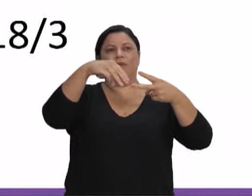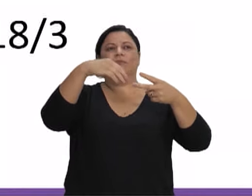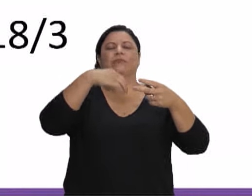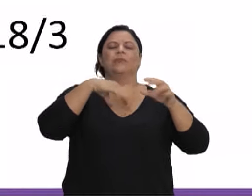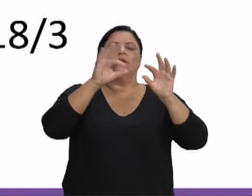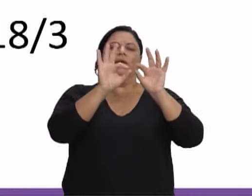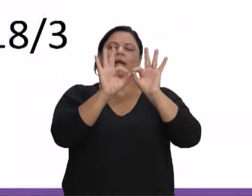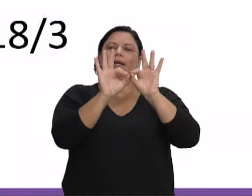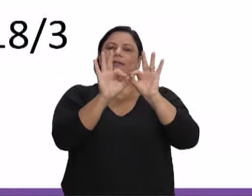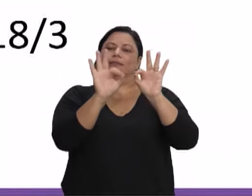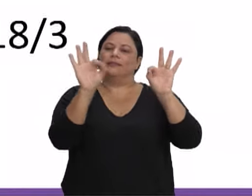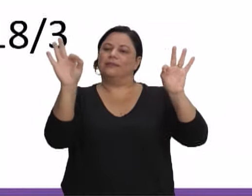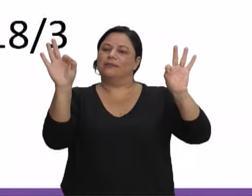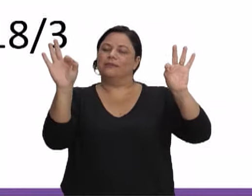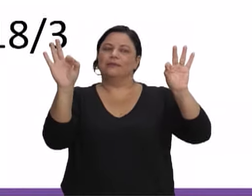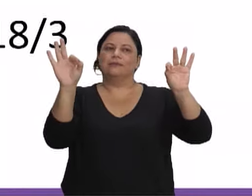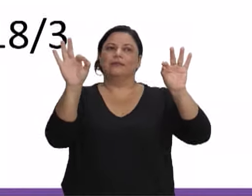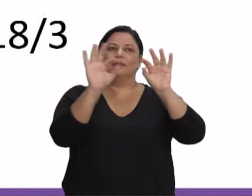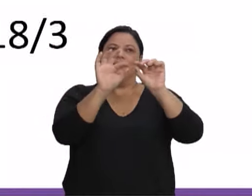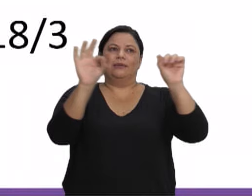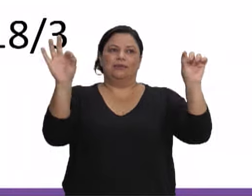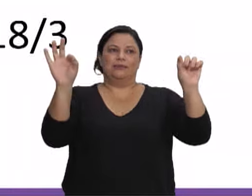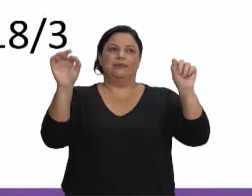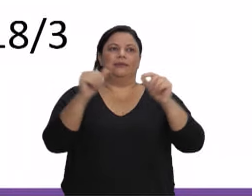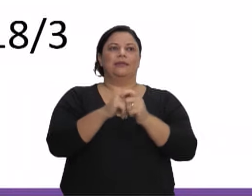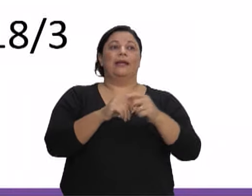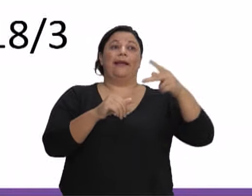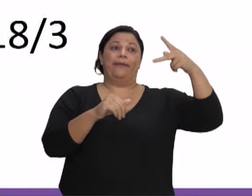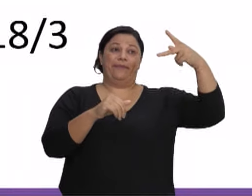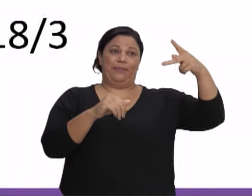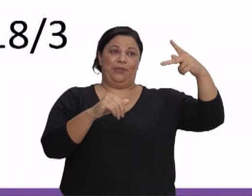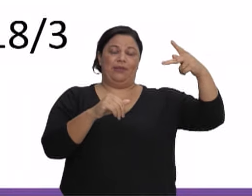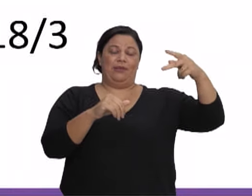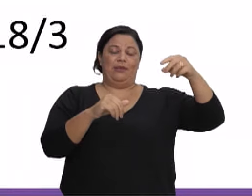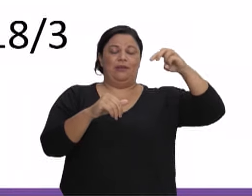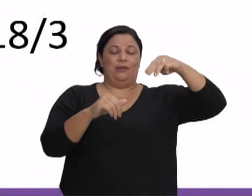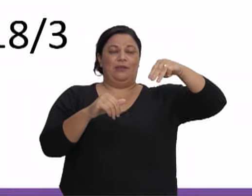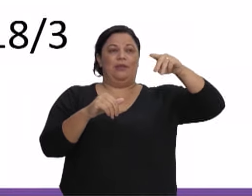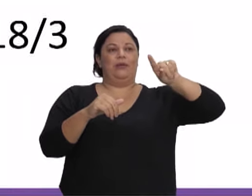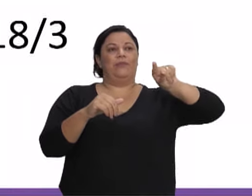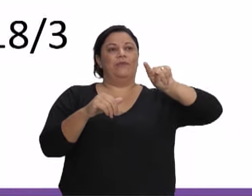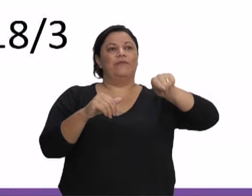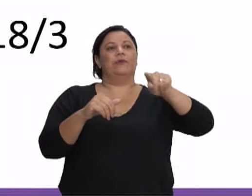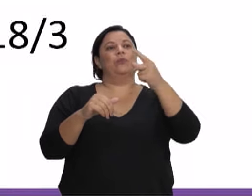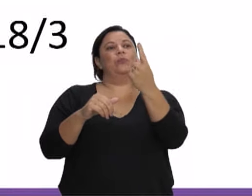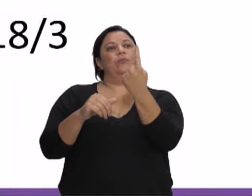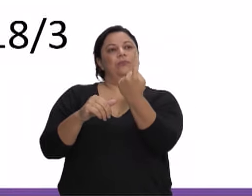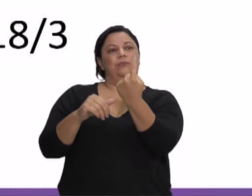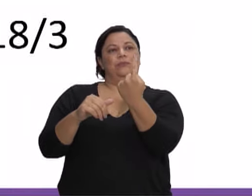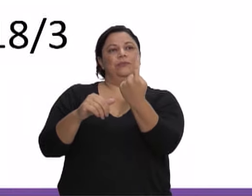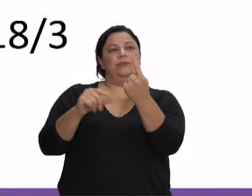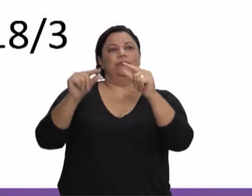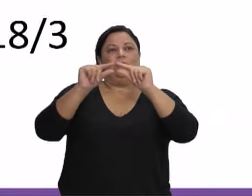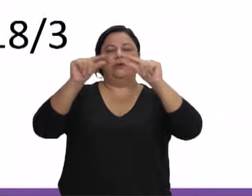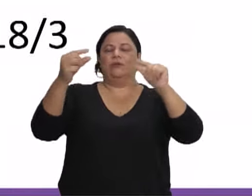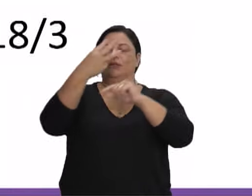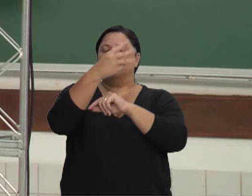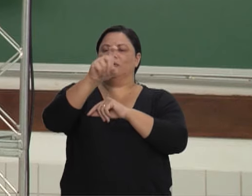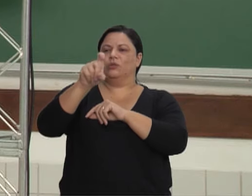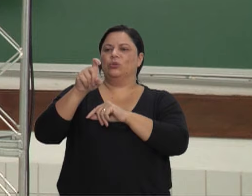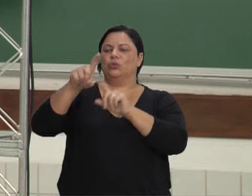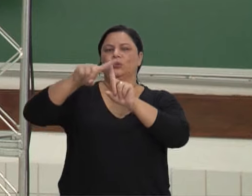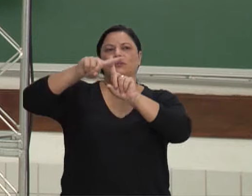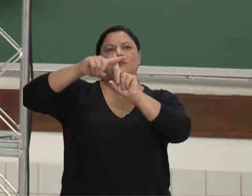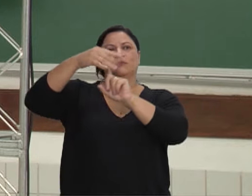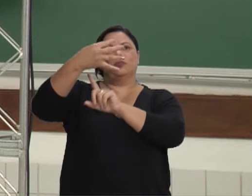mais 4y mais 4 é igual a 0, seja 6. A soma desses valores é,